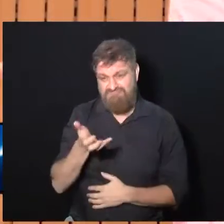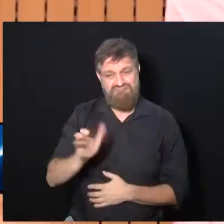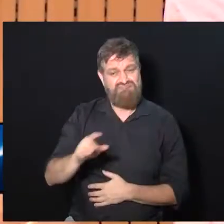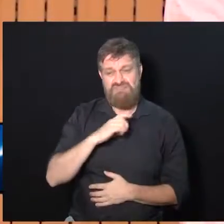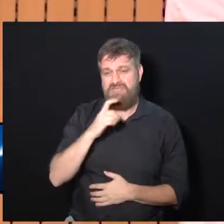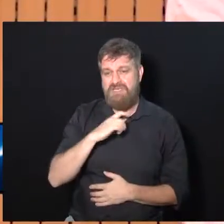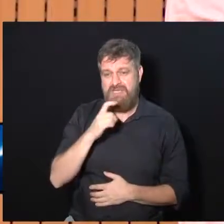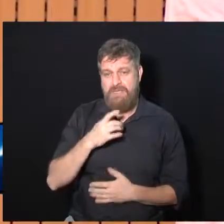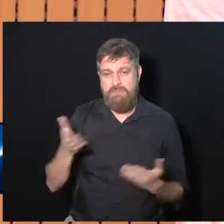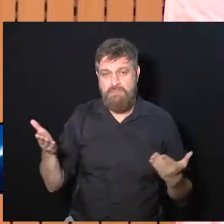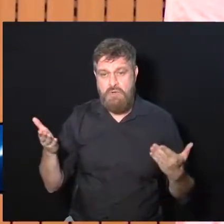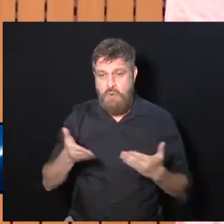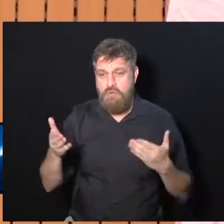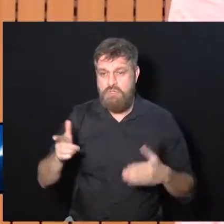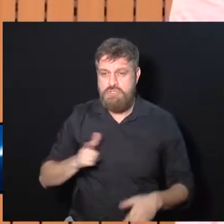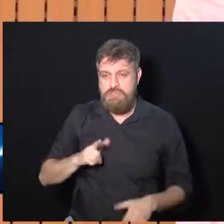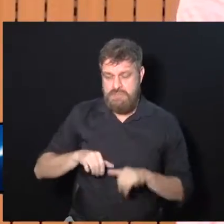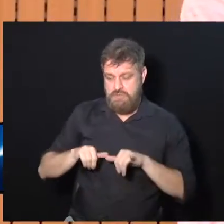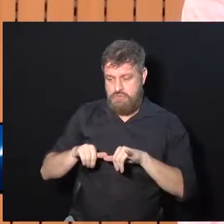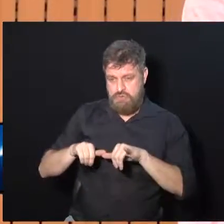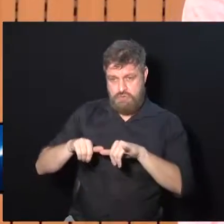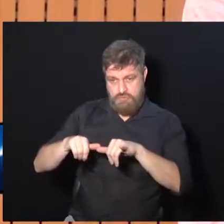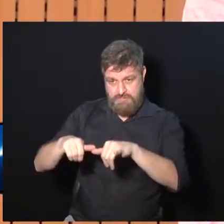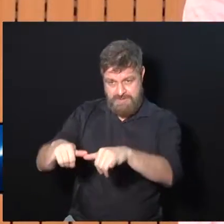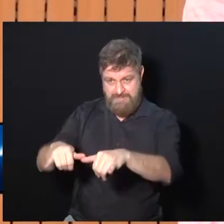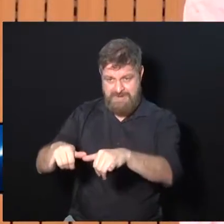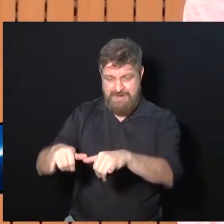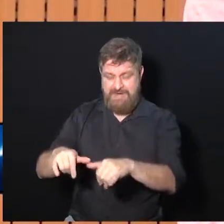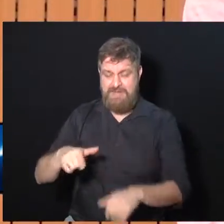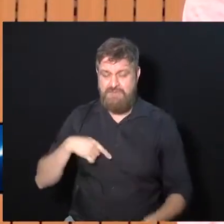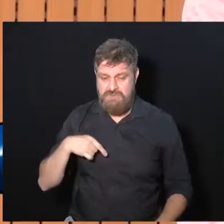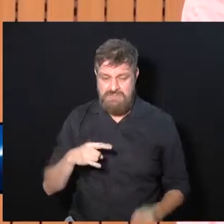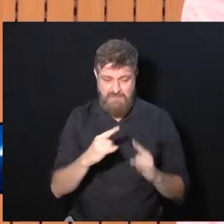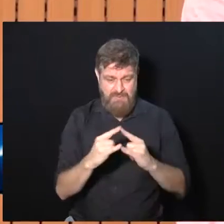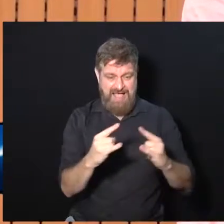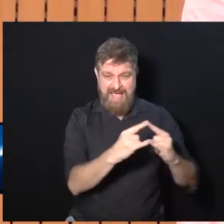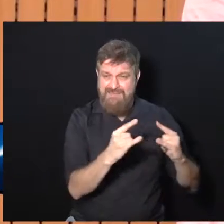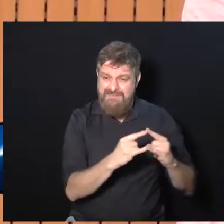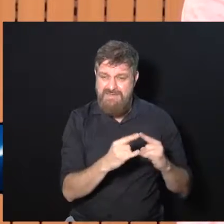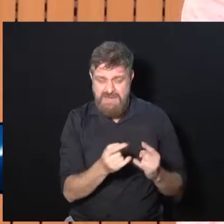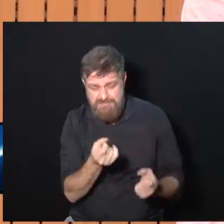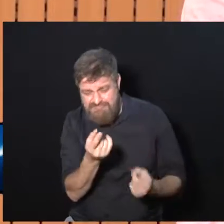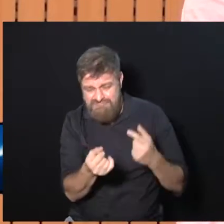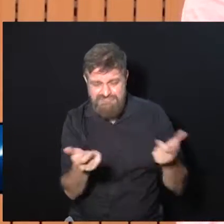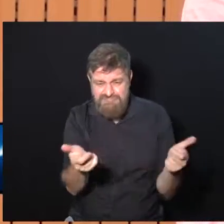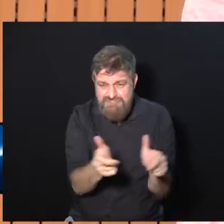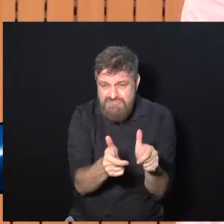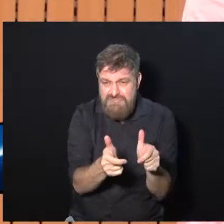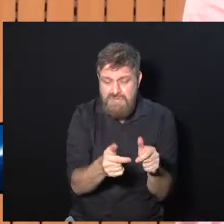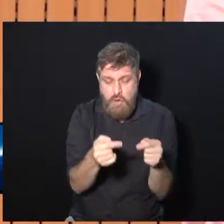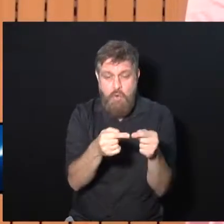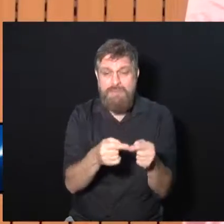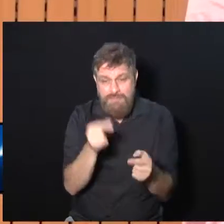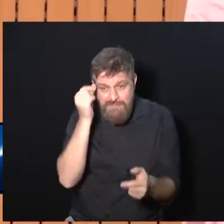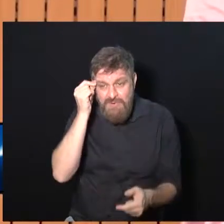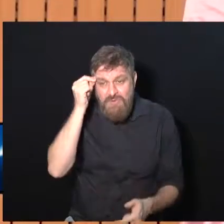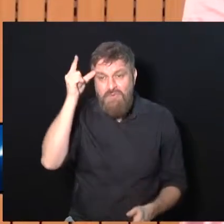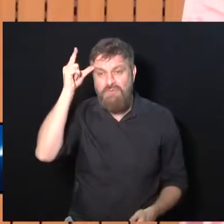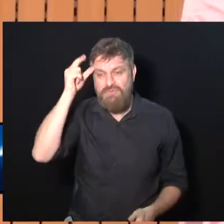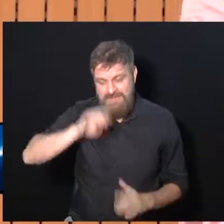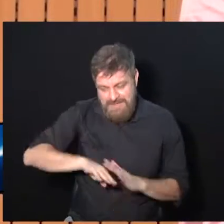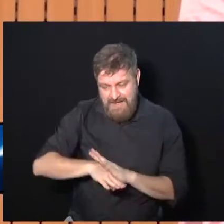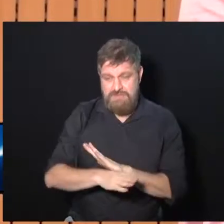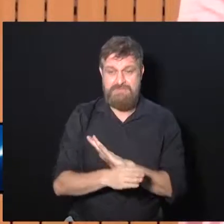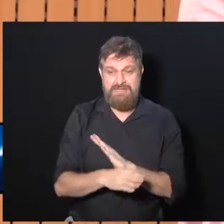ela está quase que se tornando algo mais cultural, mas essa exigência realmente